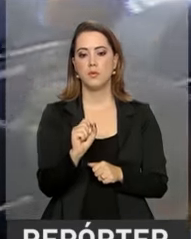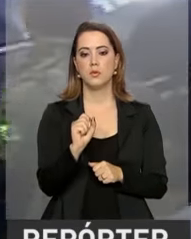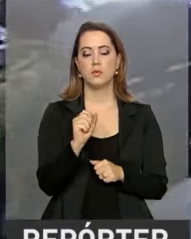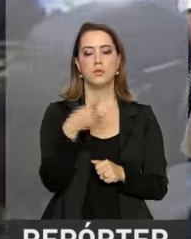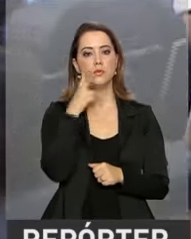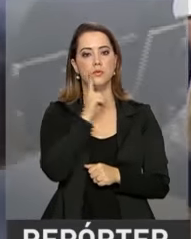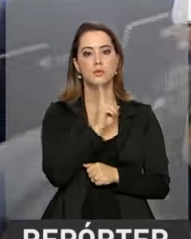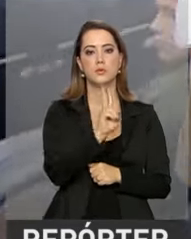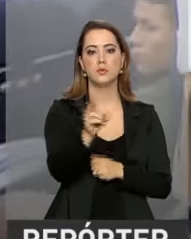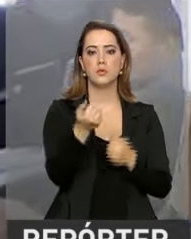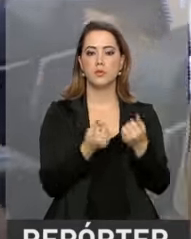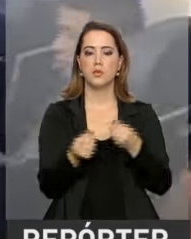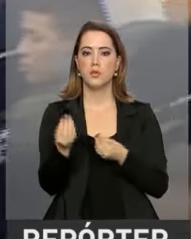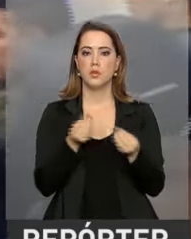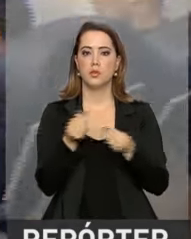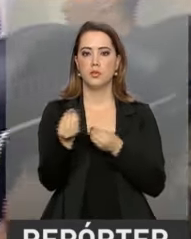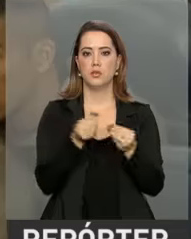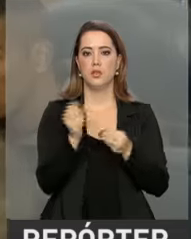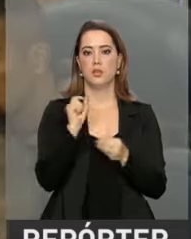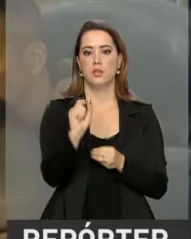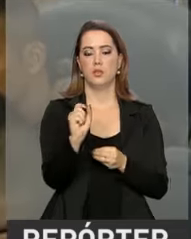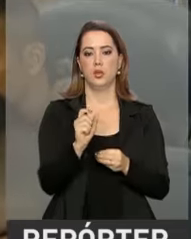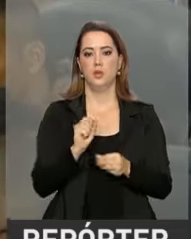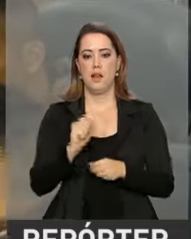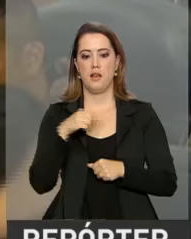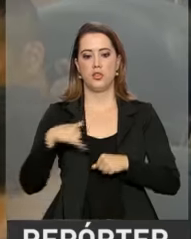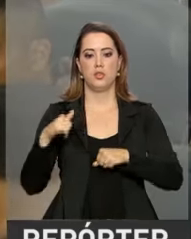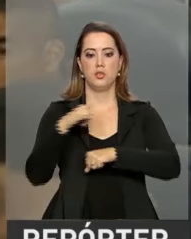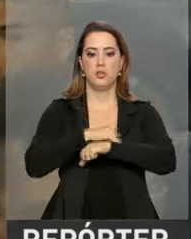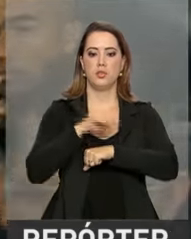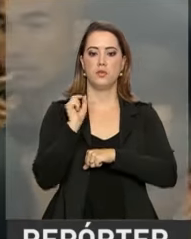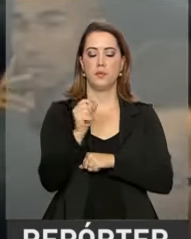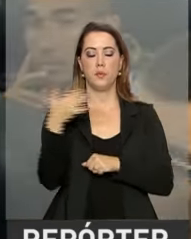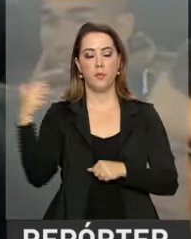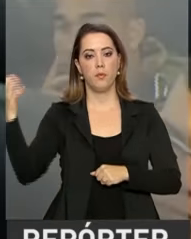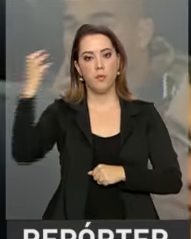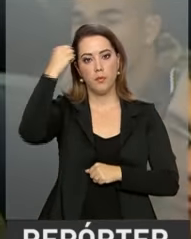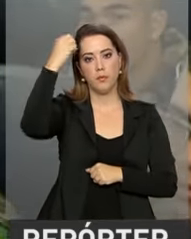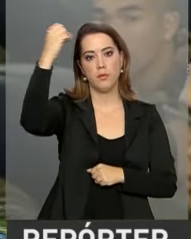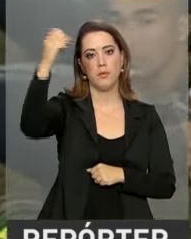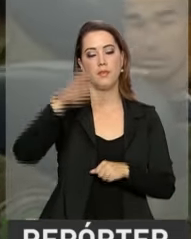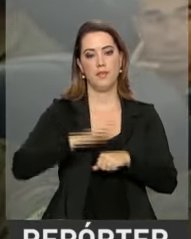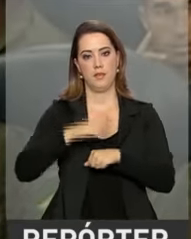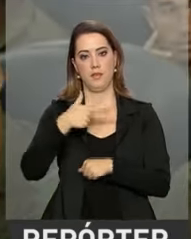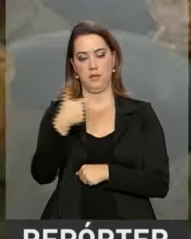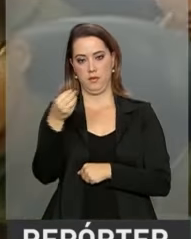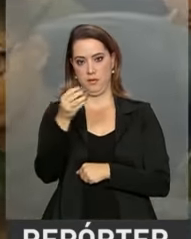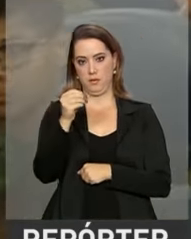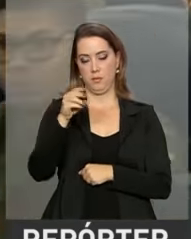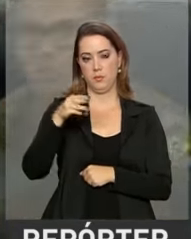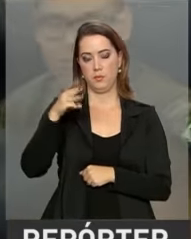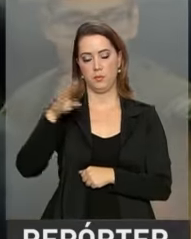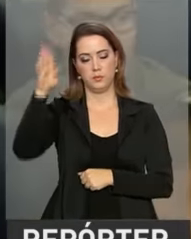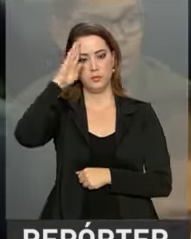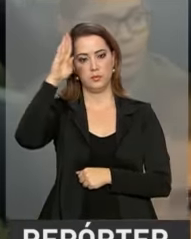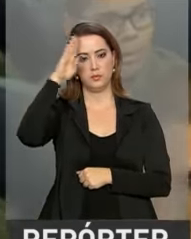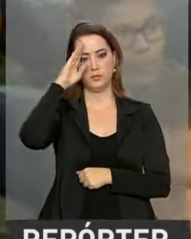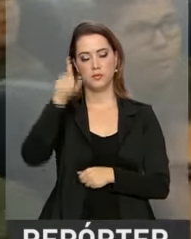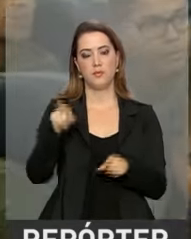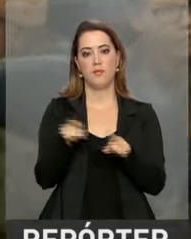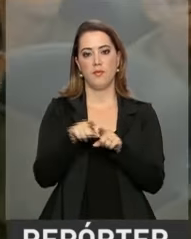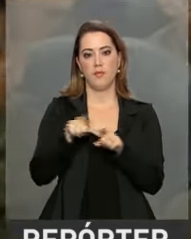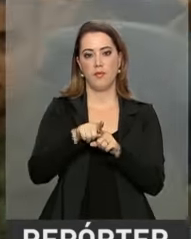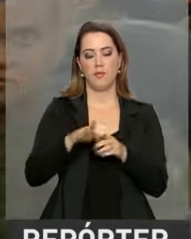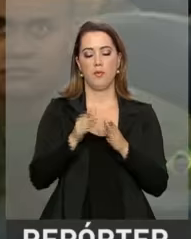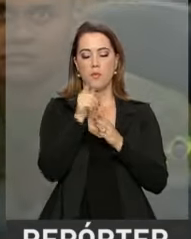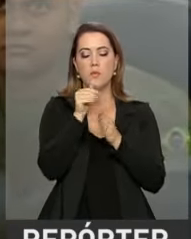de perto pelo ministro da Defesa. Nesse voo estão sendo levados mais de 200 militares da Força Aérea Brasileira e da Marinha